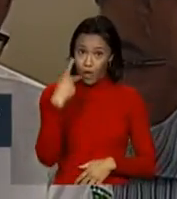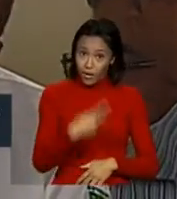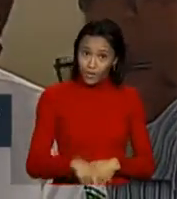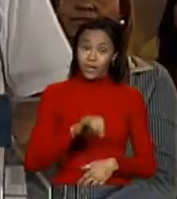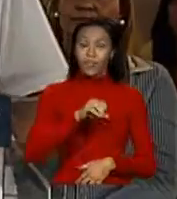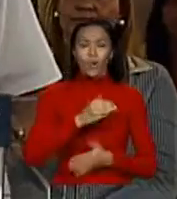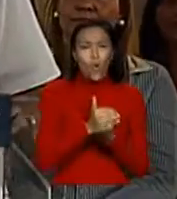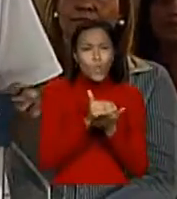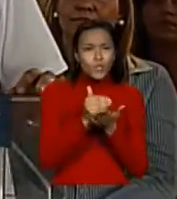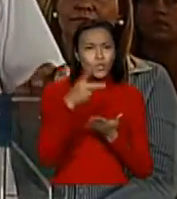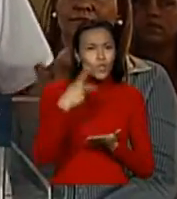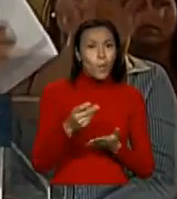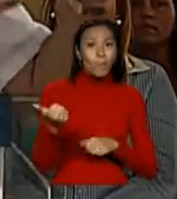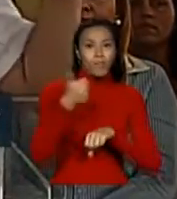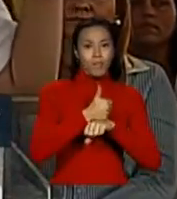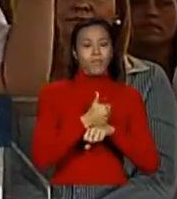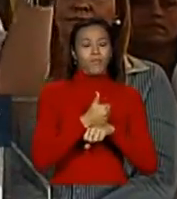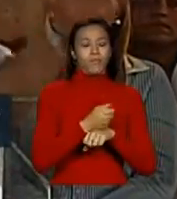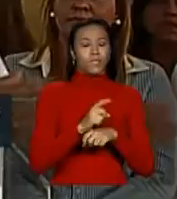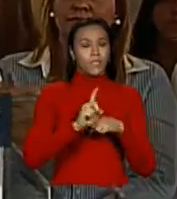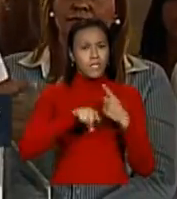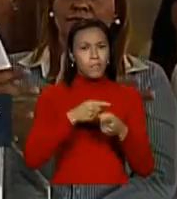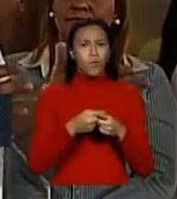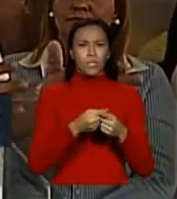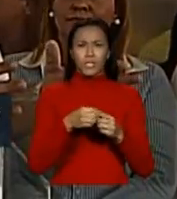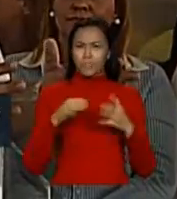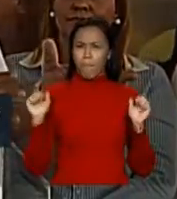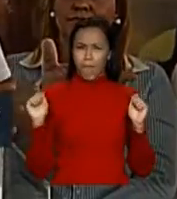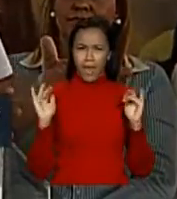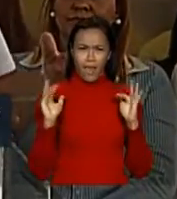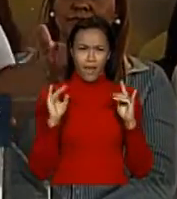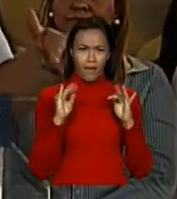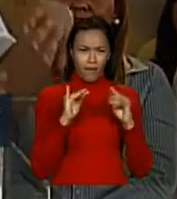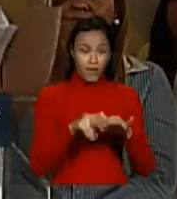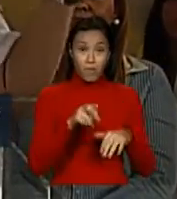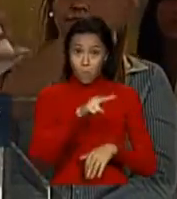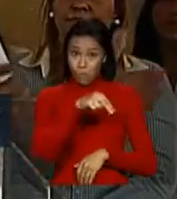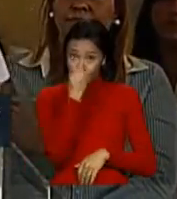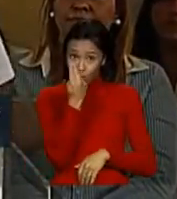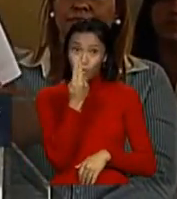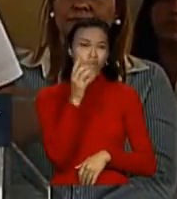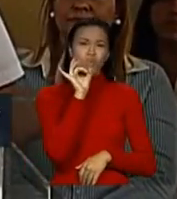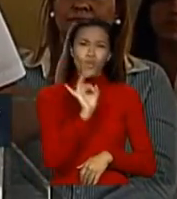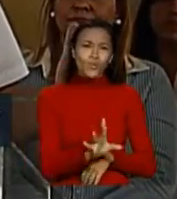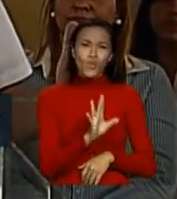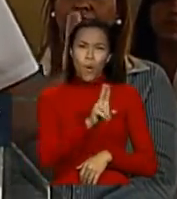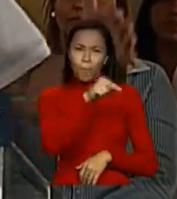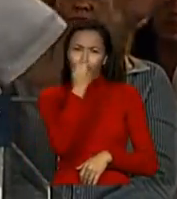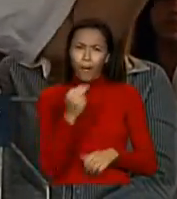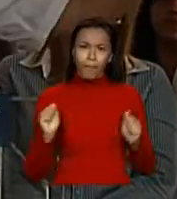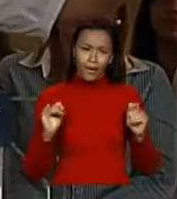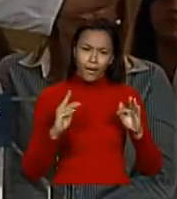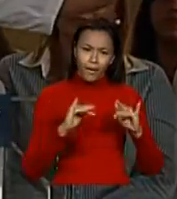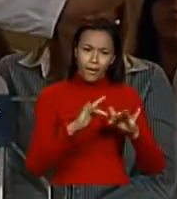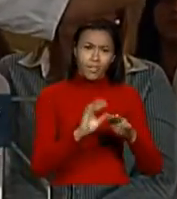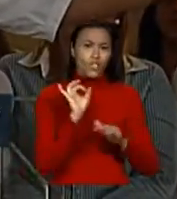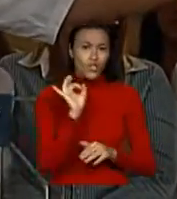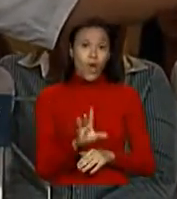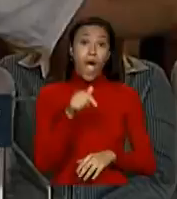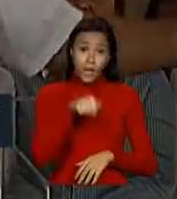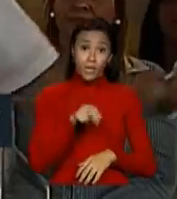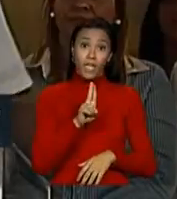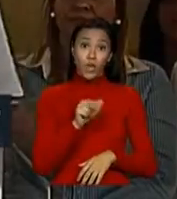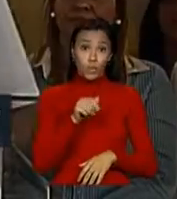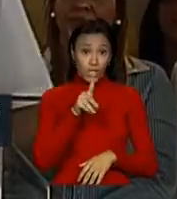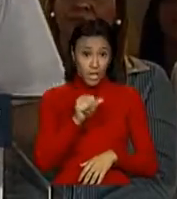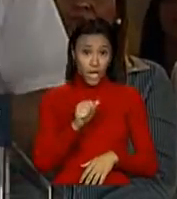primeiro mandato que leva esses mutirões de cirurgias não só mutirões de cirurgias nós estamos aqui com a unidade